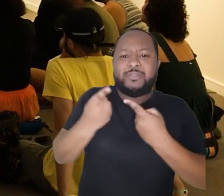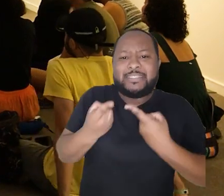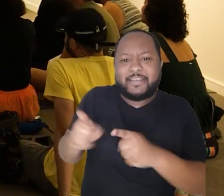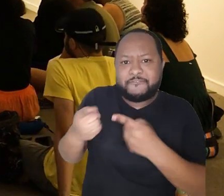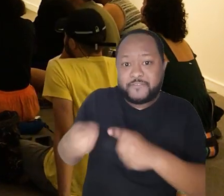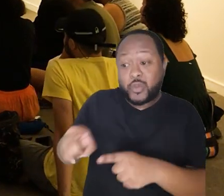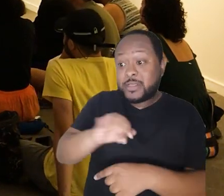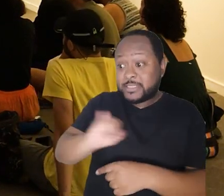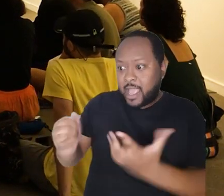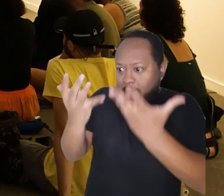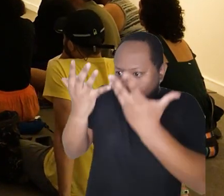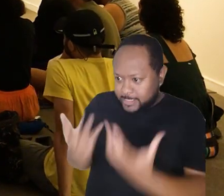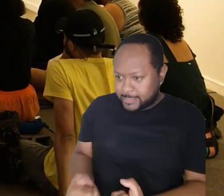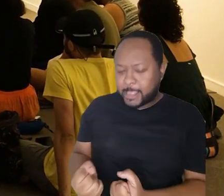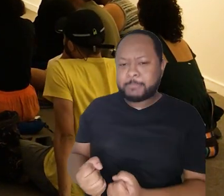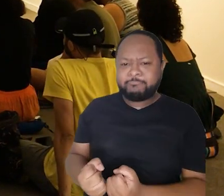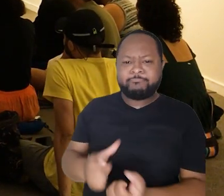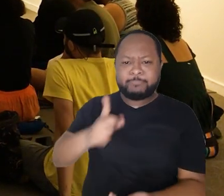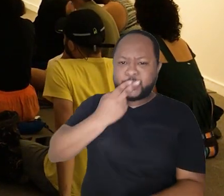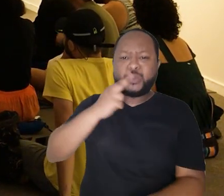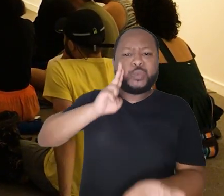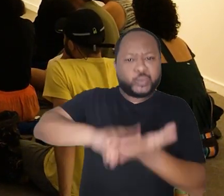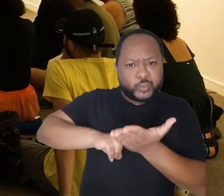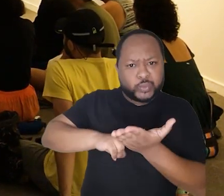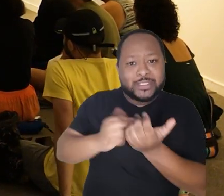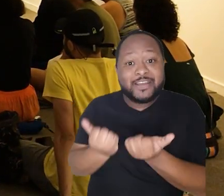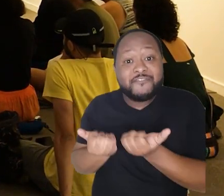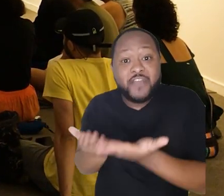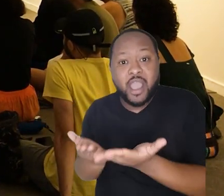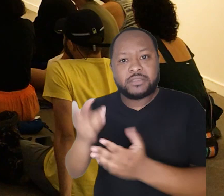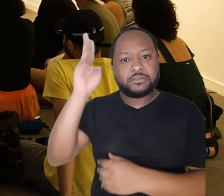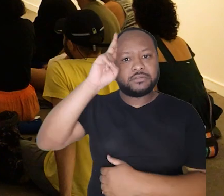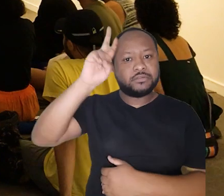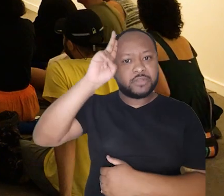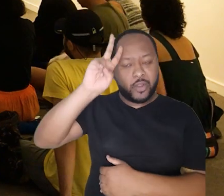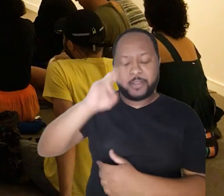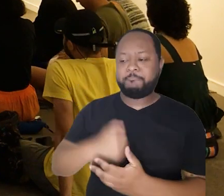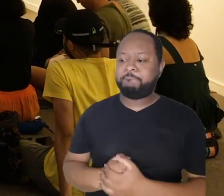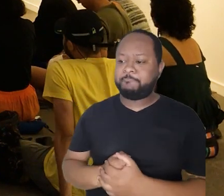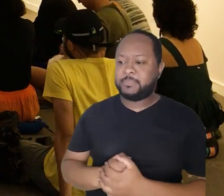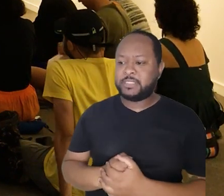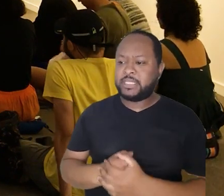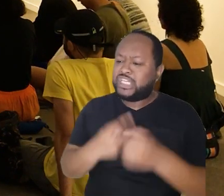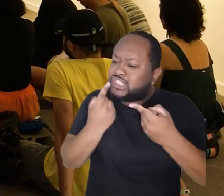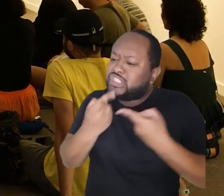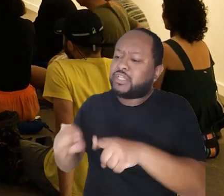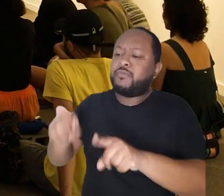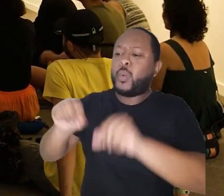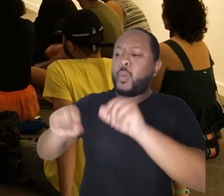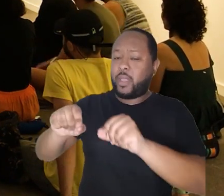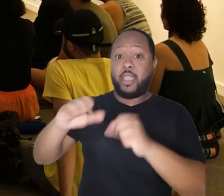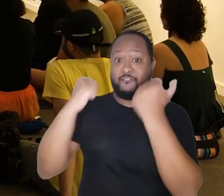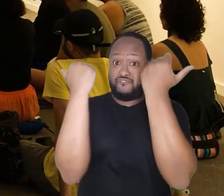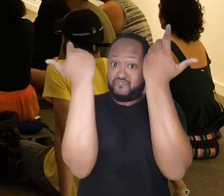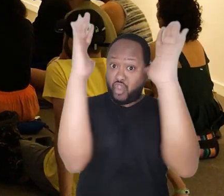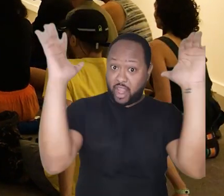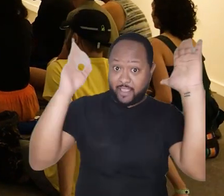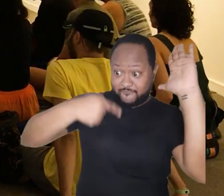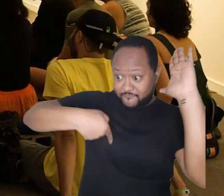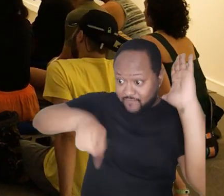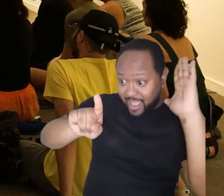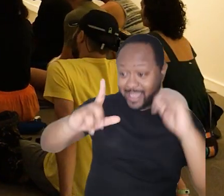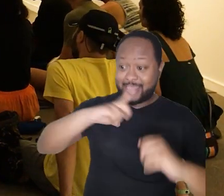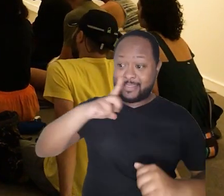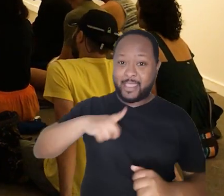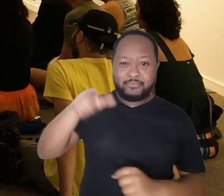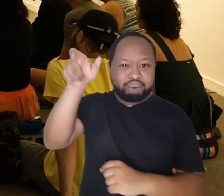se você cumpri-lo, aí sim te darei as histórias. O seu desafio será, você precisa ir na floresta e me trazer a